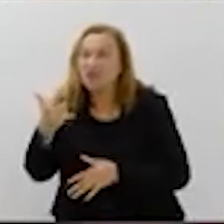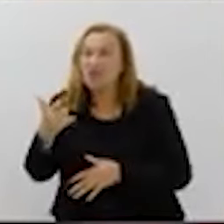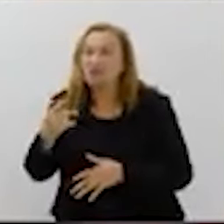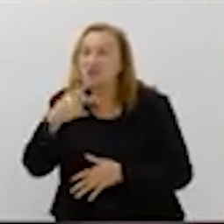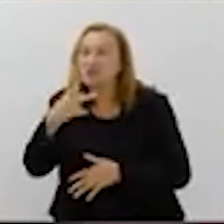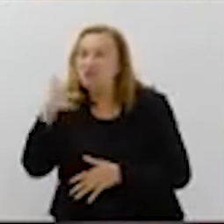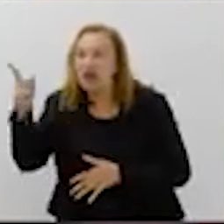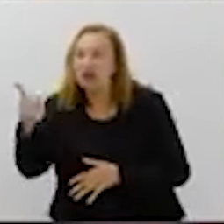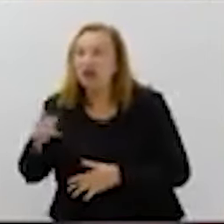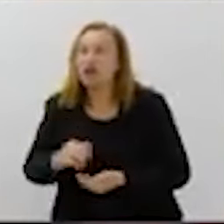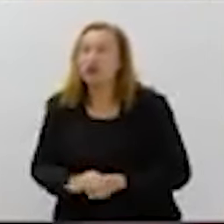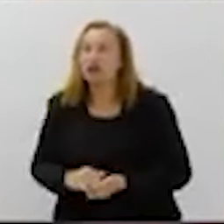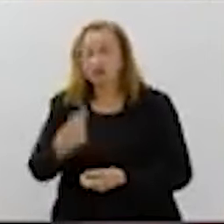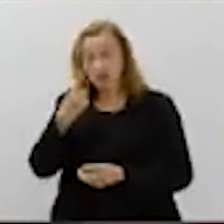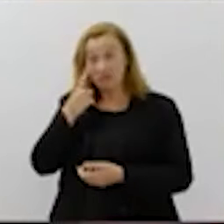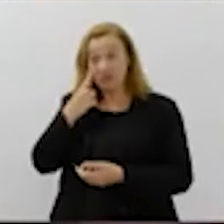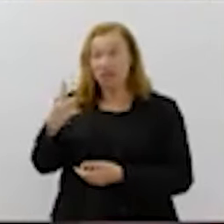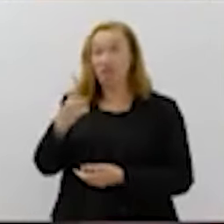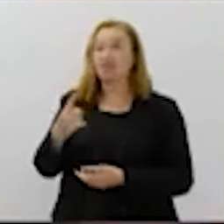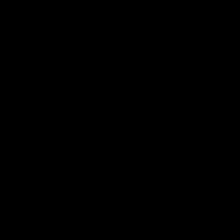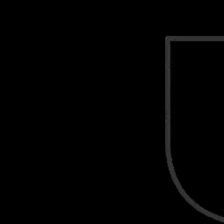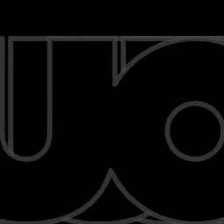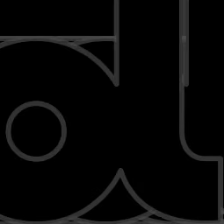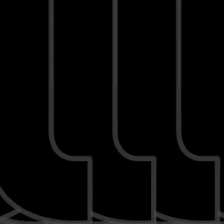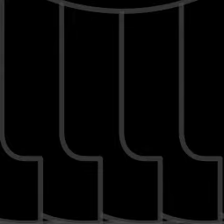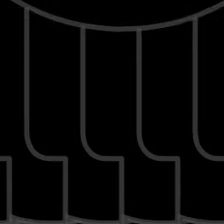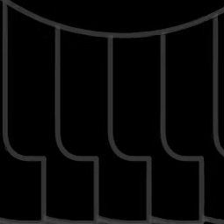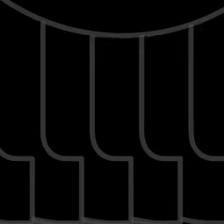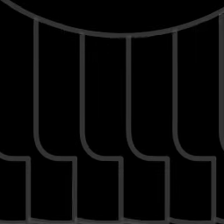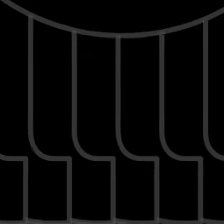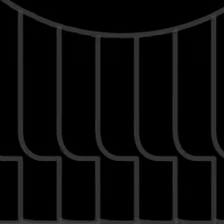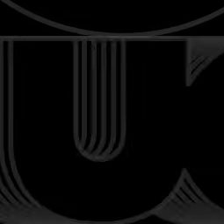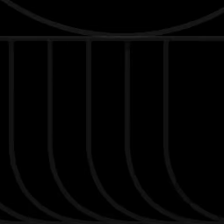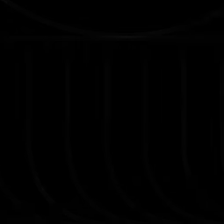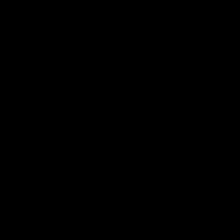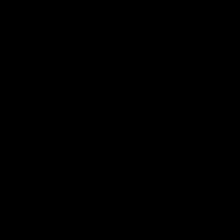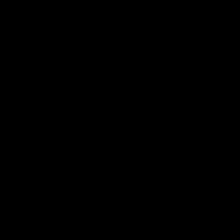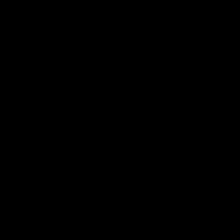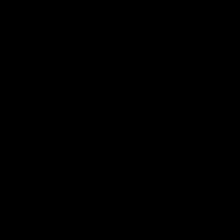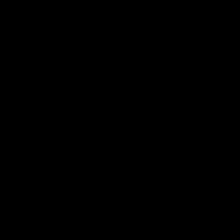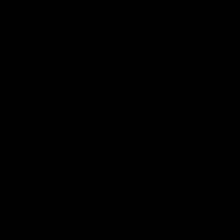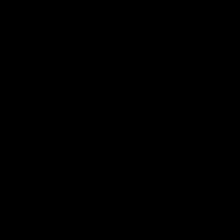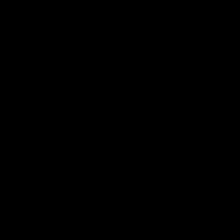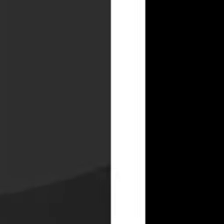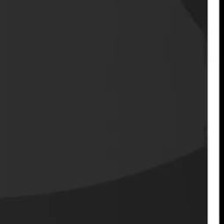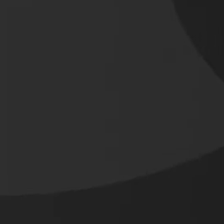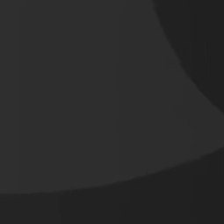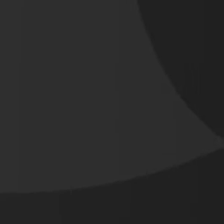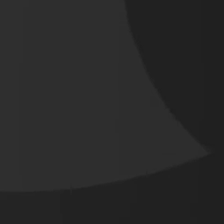lá fora. Que aí você vai achar uma craque mesmo. Tá? Uau.